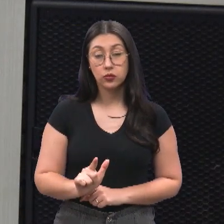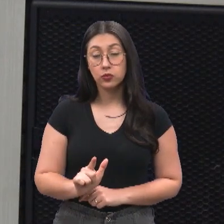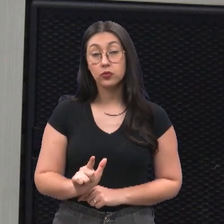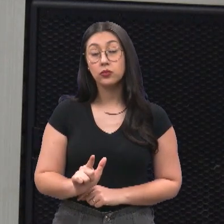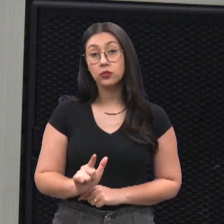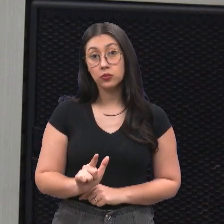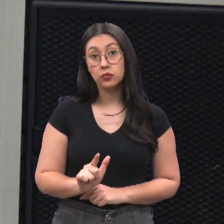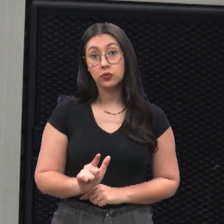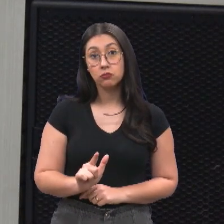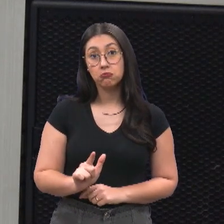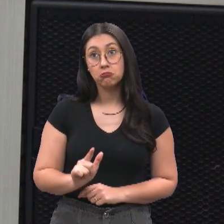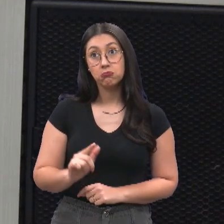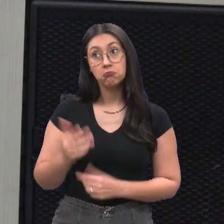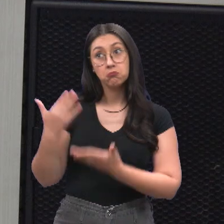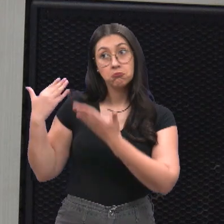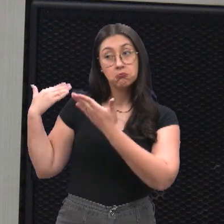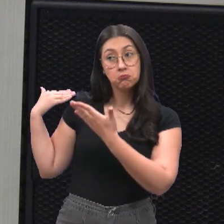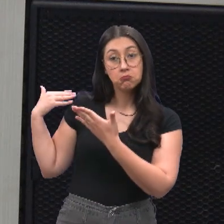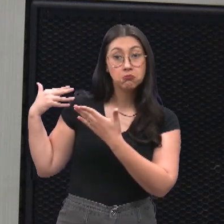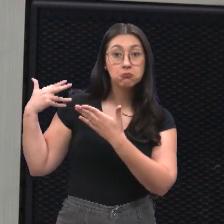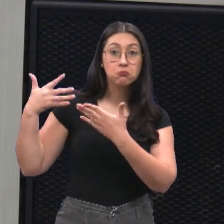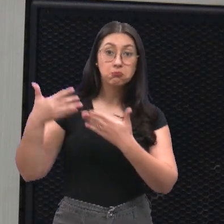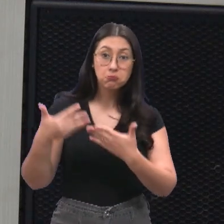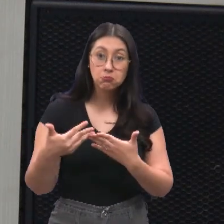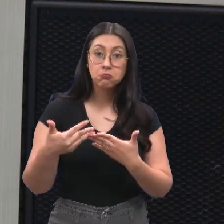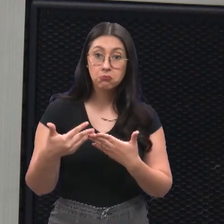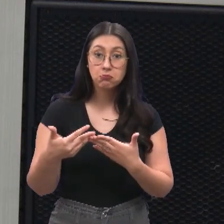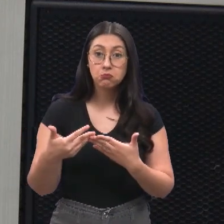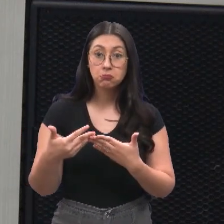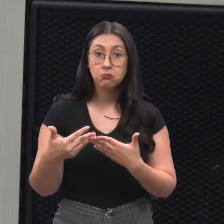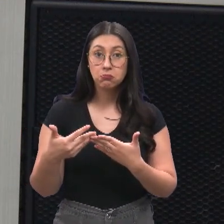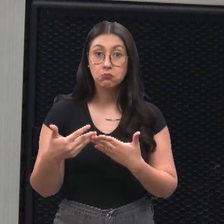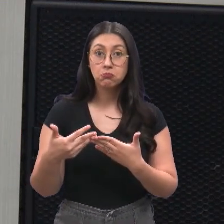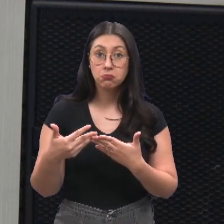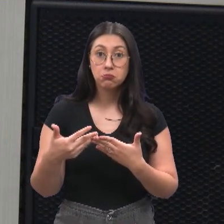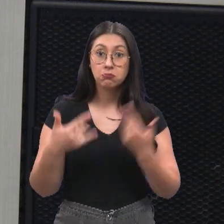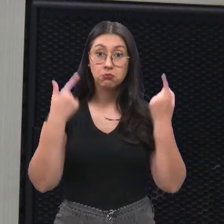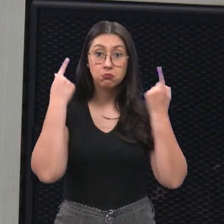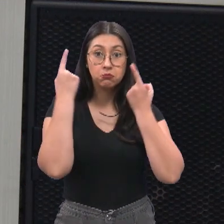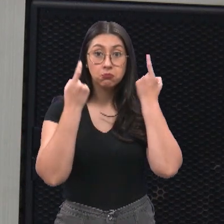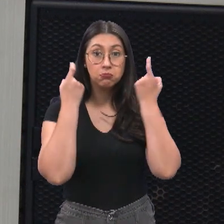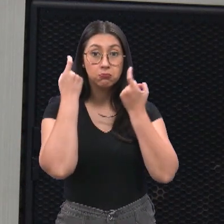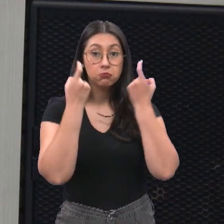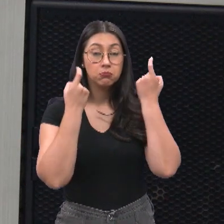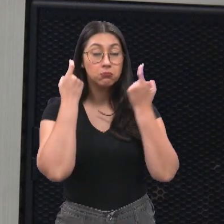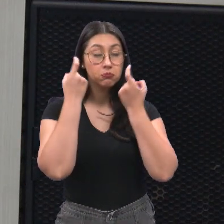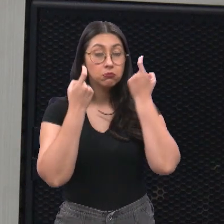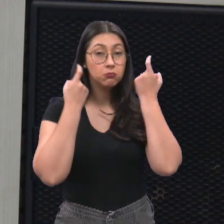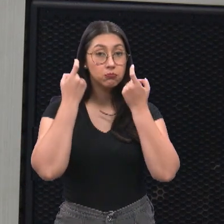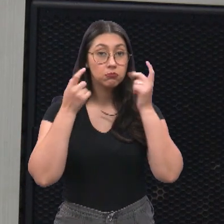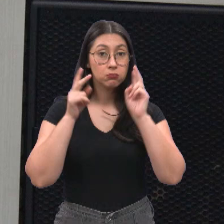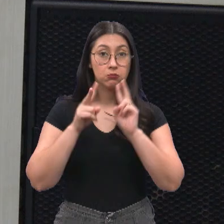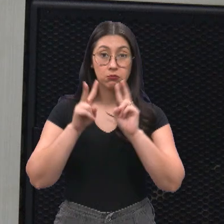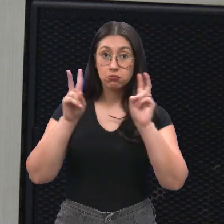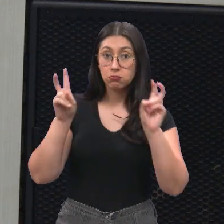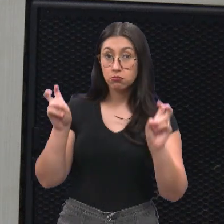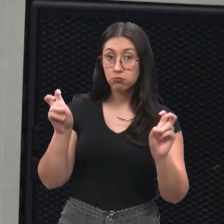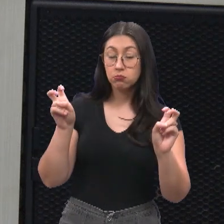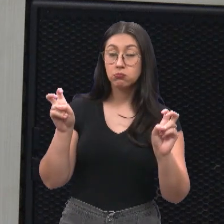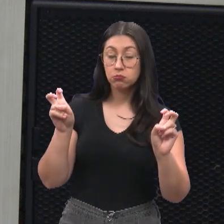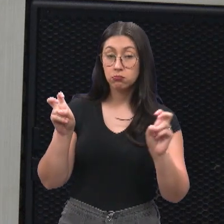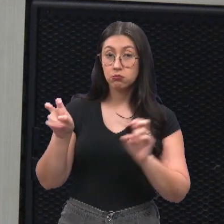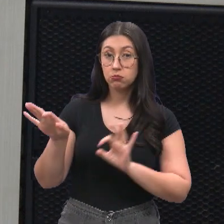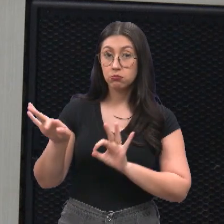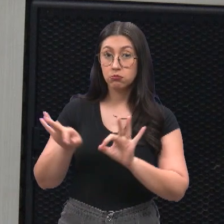nos últimos dias esteve imbuído da missão, muito preocupado acerca da